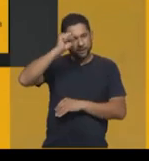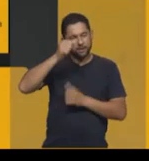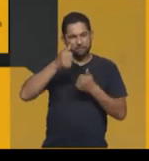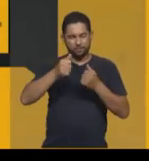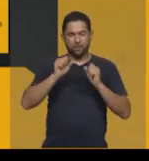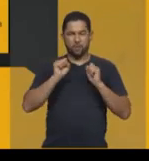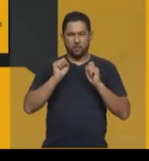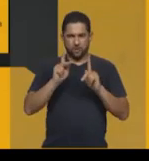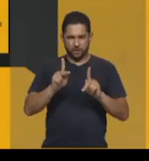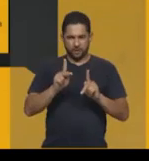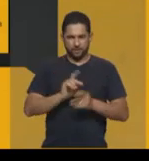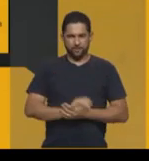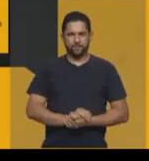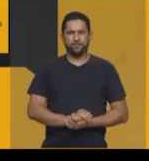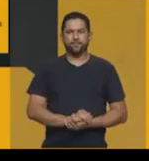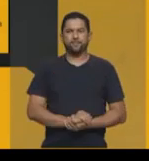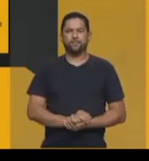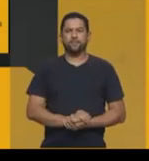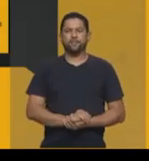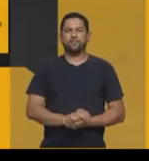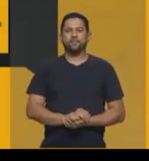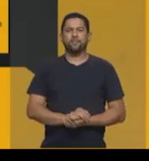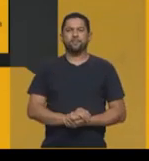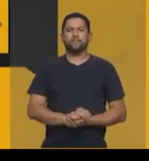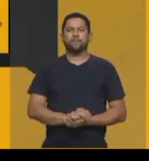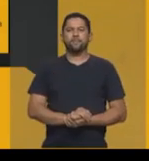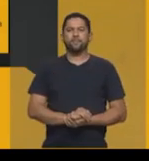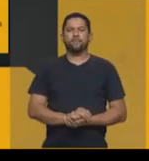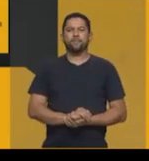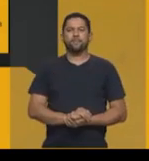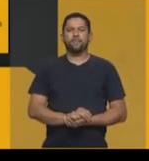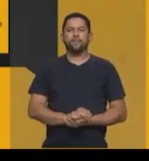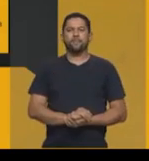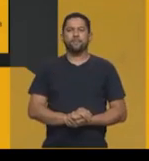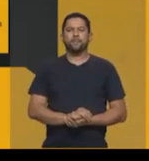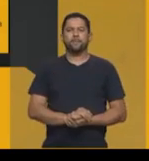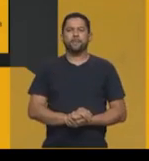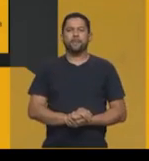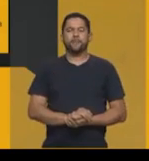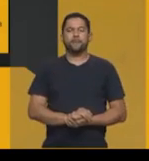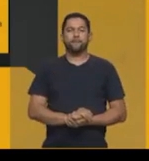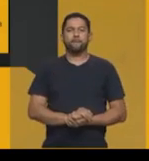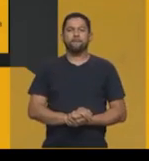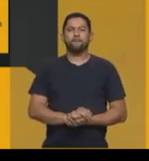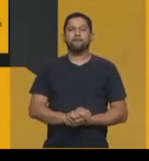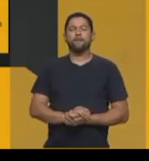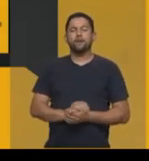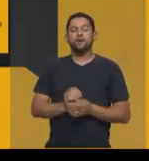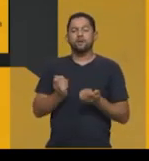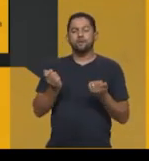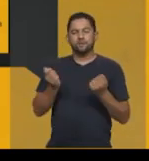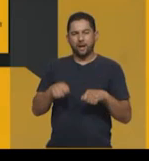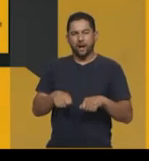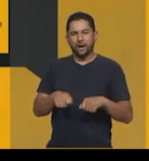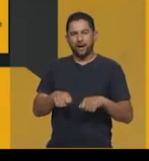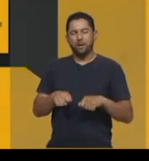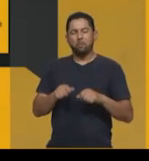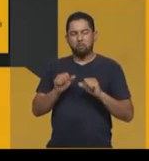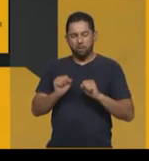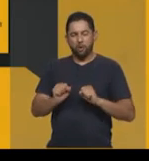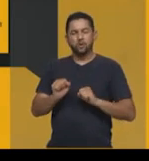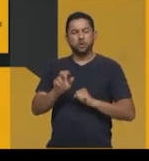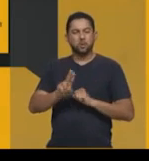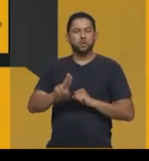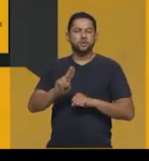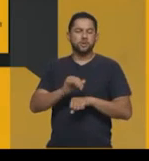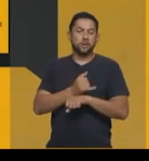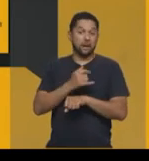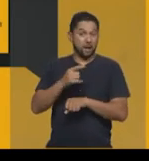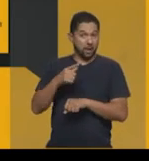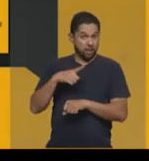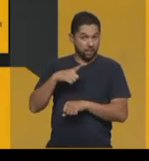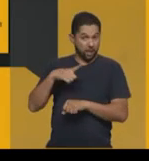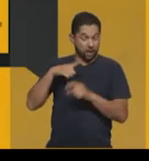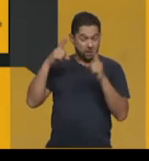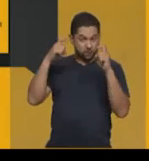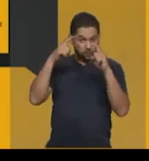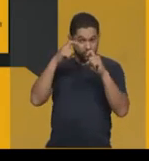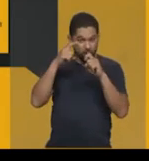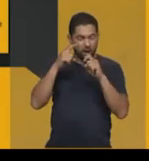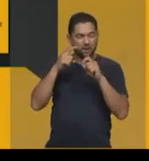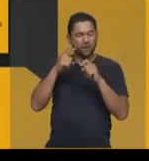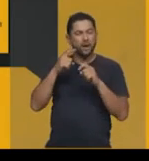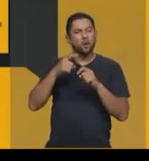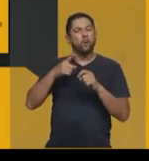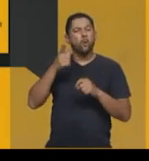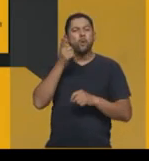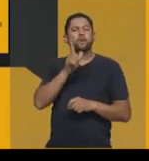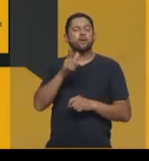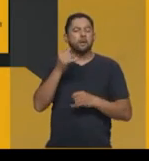utilizam-se disso para aprender cada vez mais, que eu acho isso aí importantíssimo, né? Que aí, muitas vezes, para quem tem essas dificuldades muito grandes, aprende